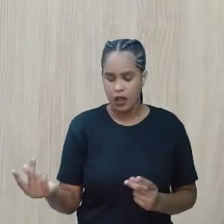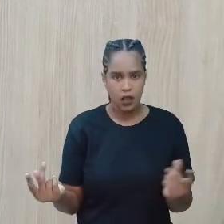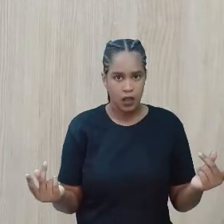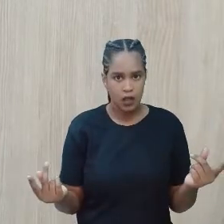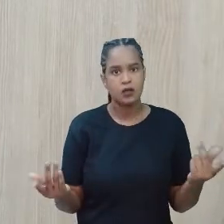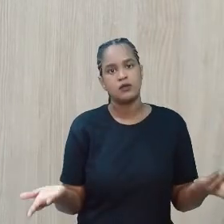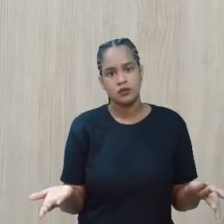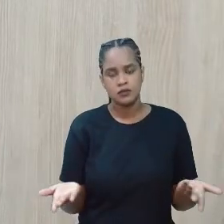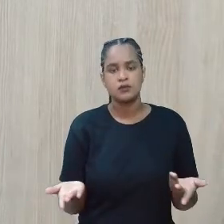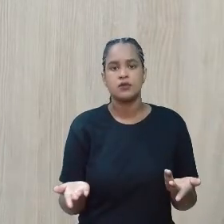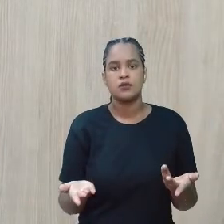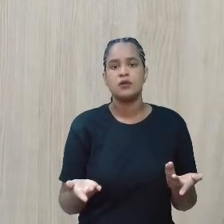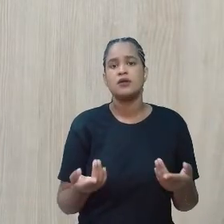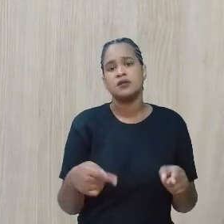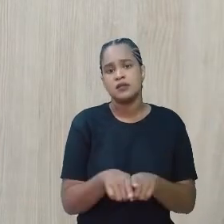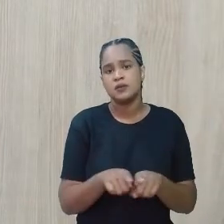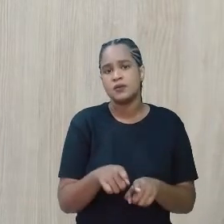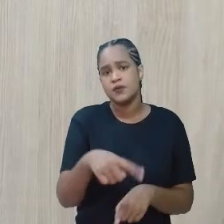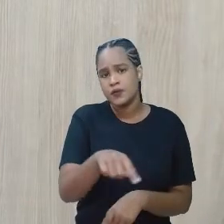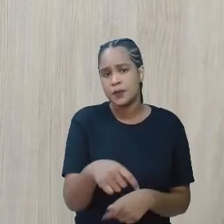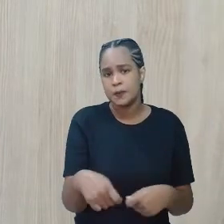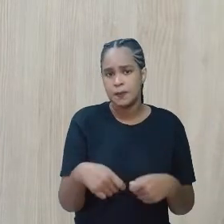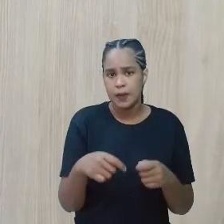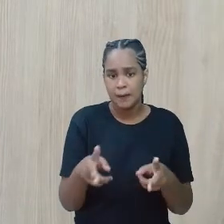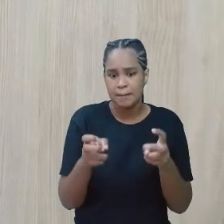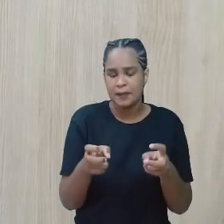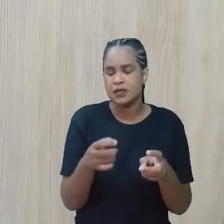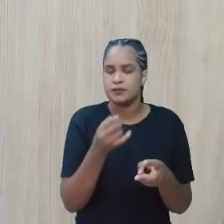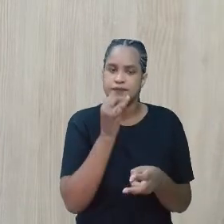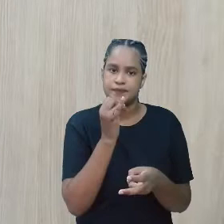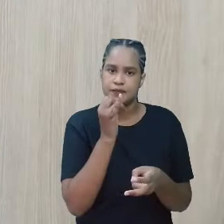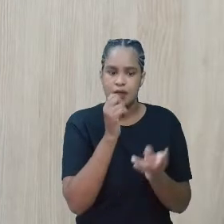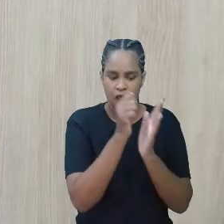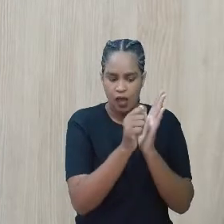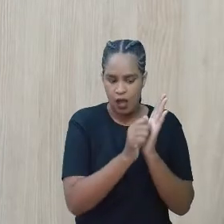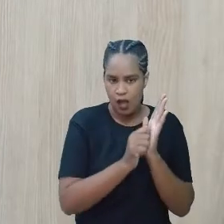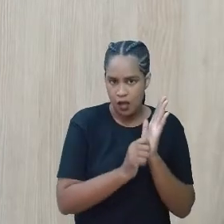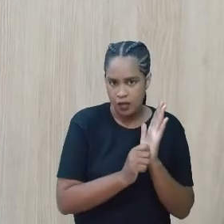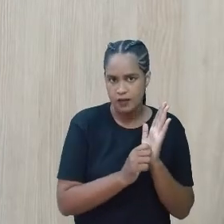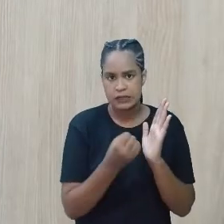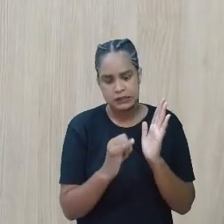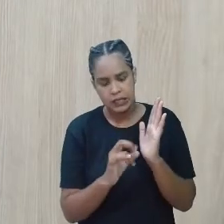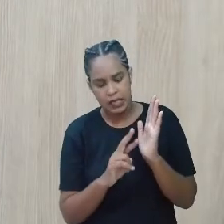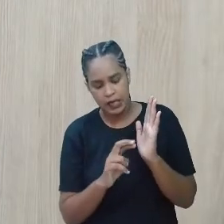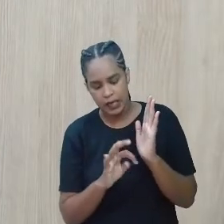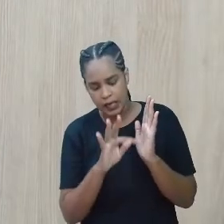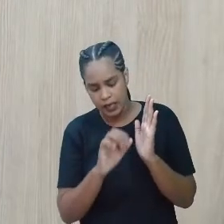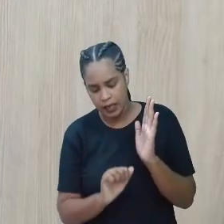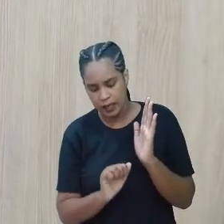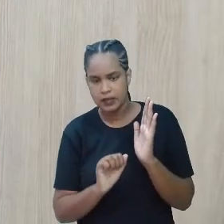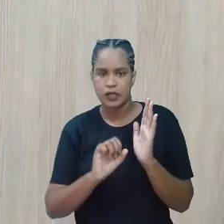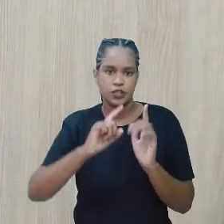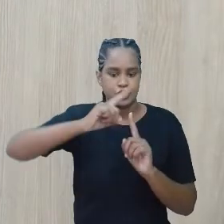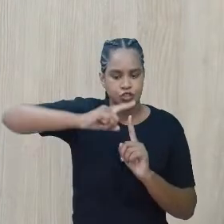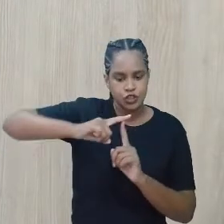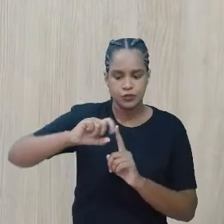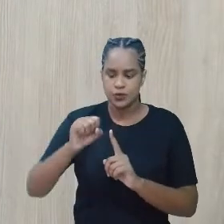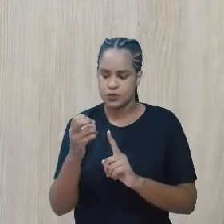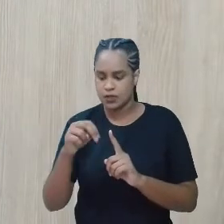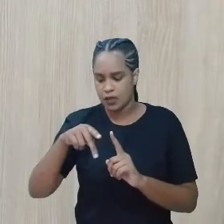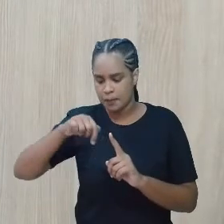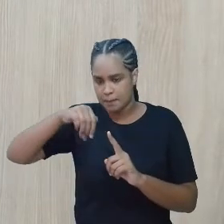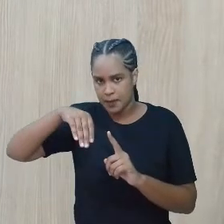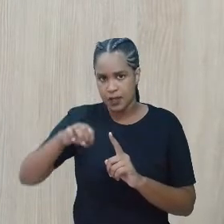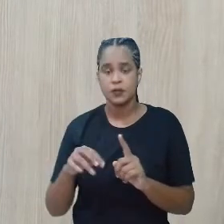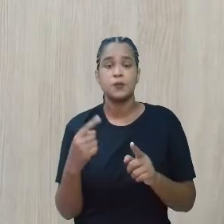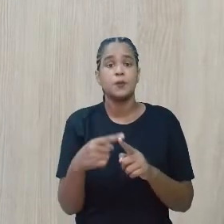em determinado momento você nem vai precisar perceber, na verdade nem vai precisar escrever se é reta, se é segmento, se é semi-reta aí. Porque você